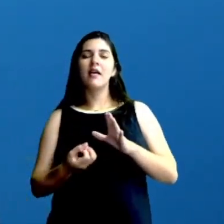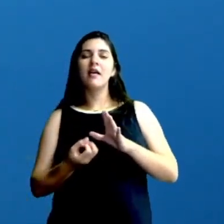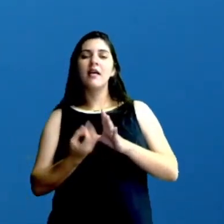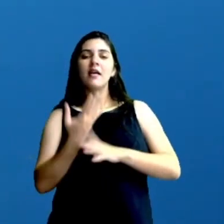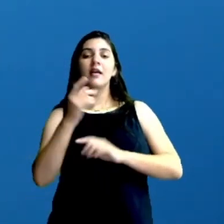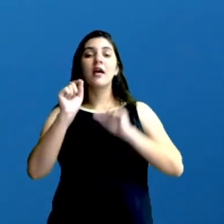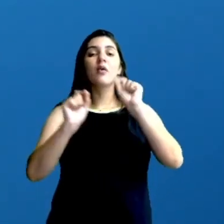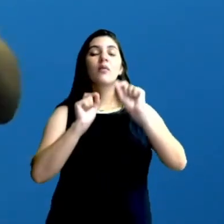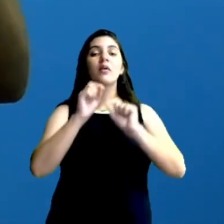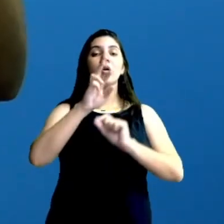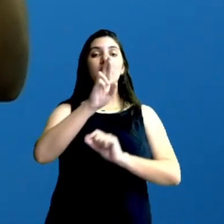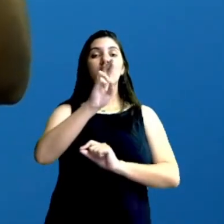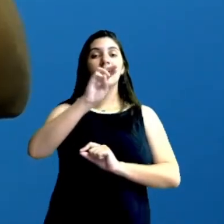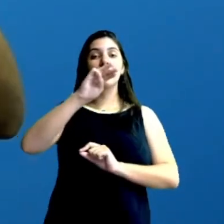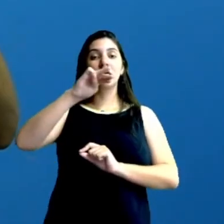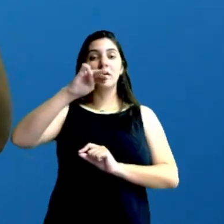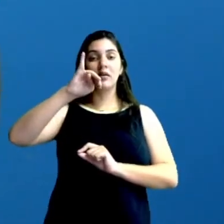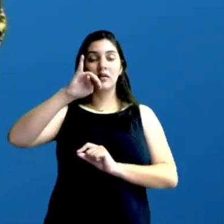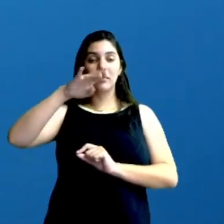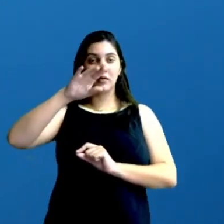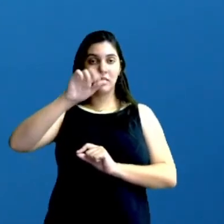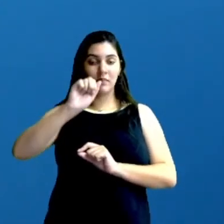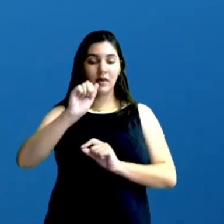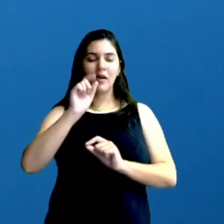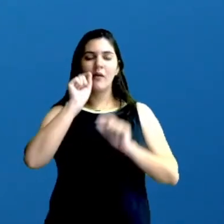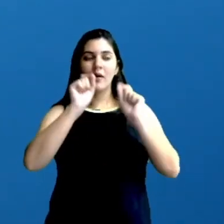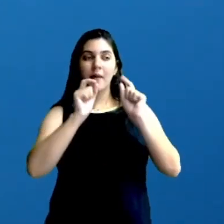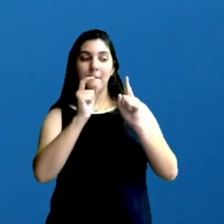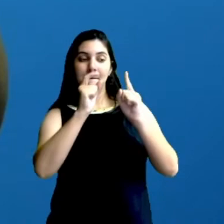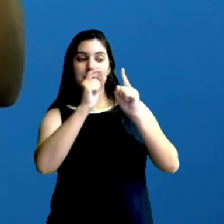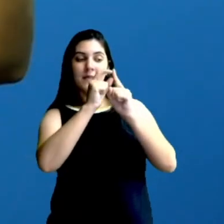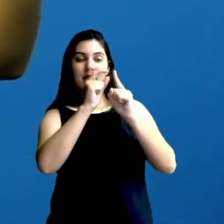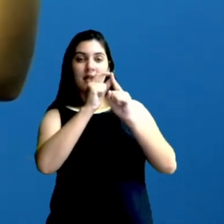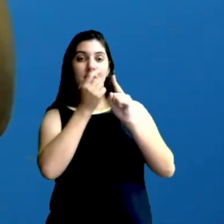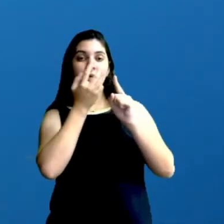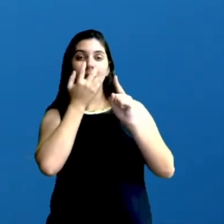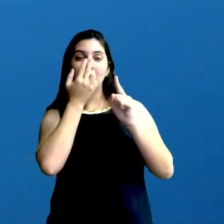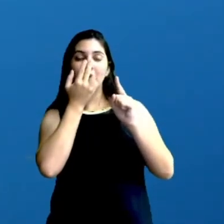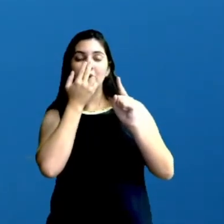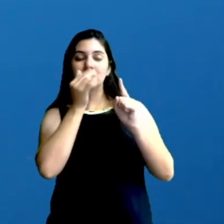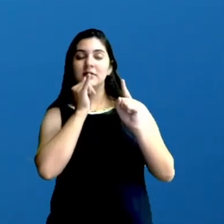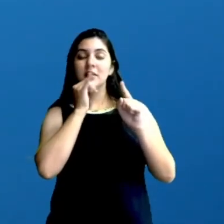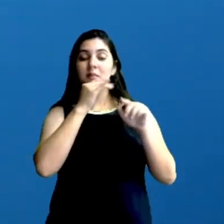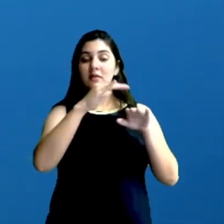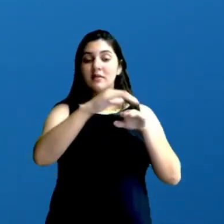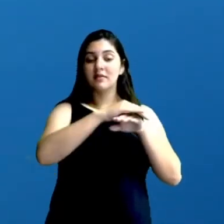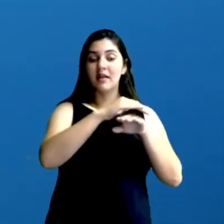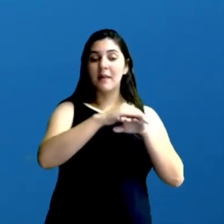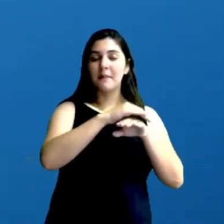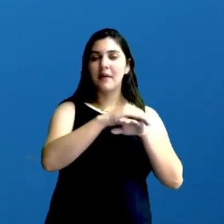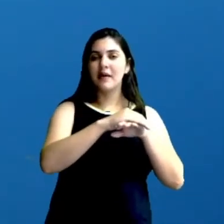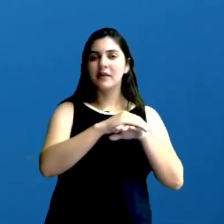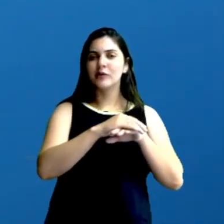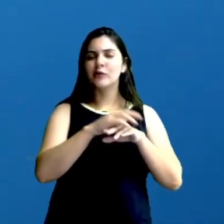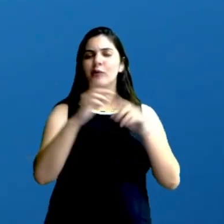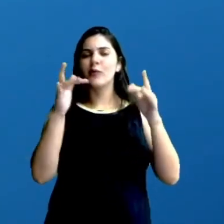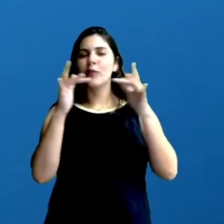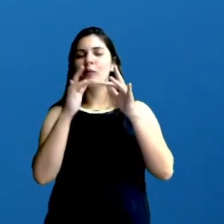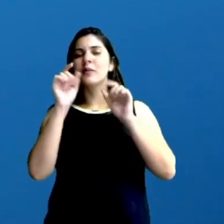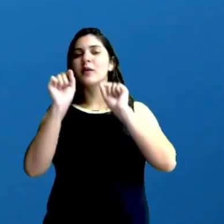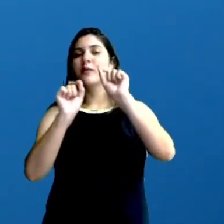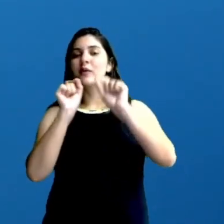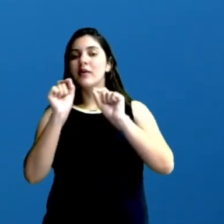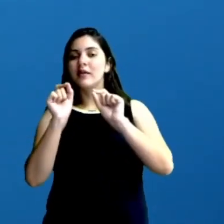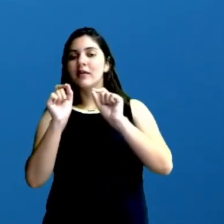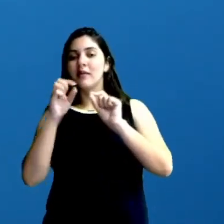rimas só palavras parecidas né sapato rima com que sei lá